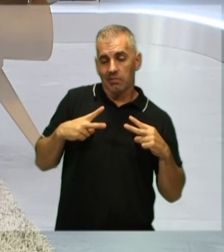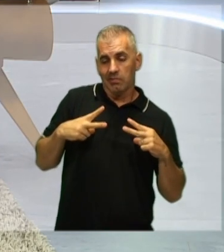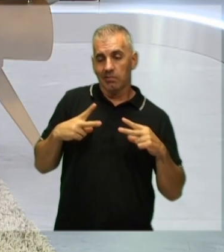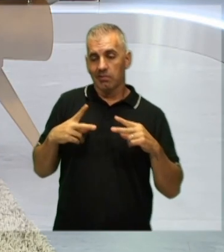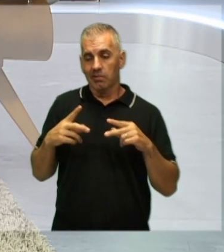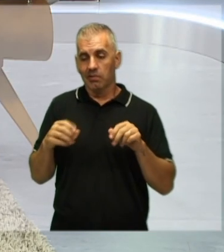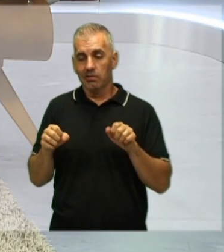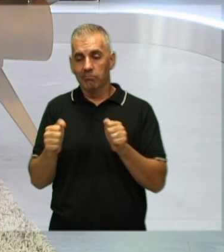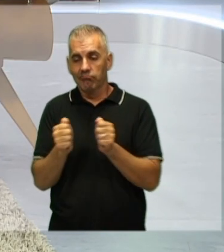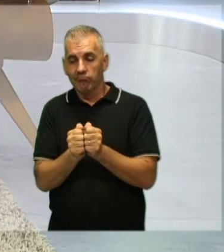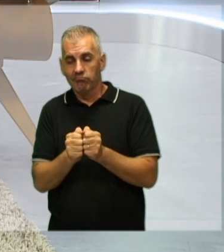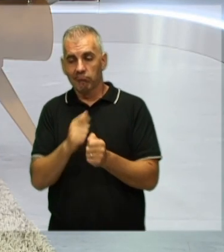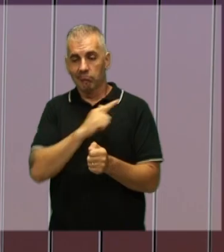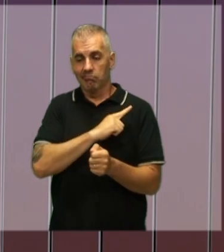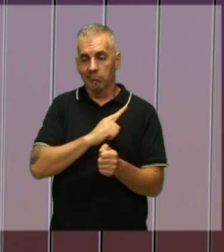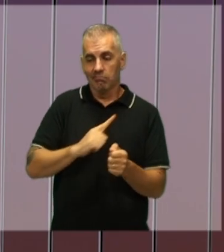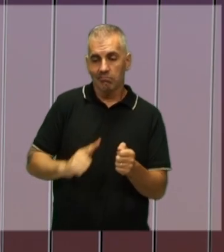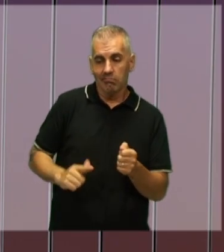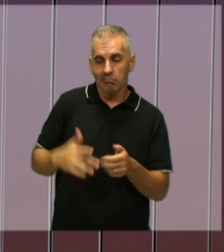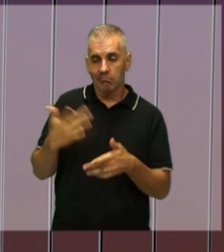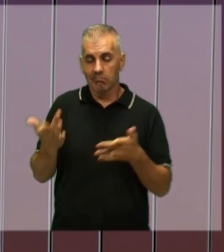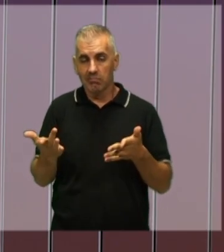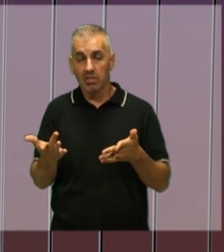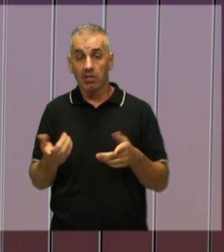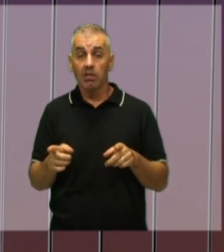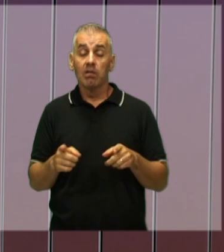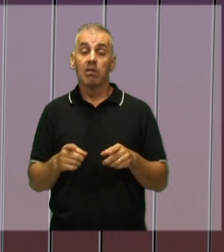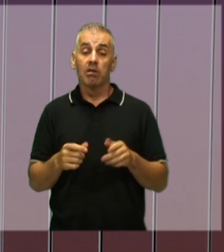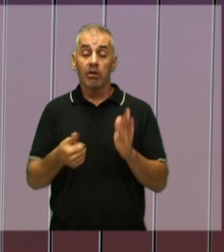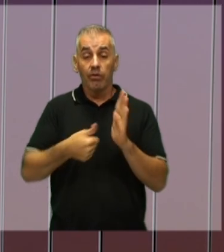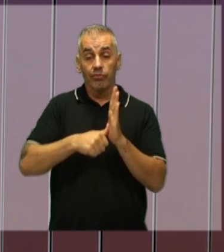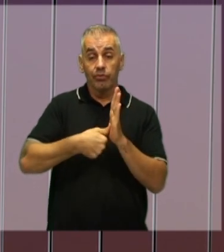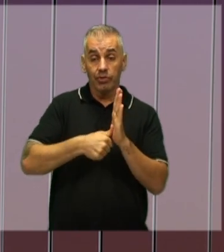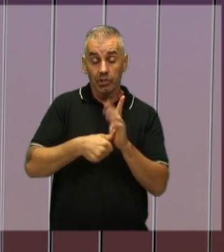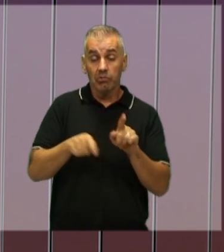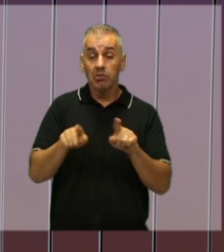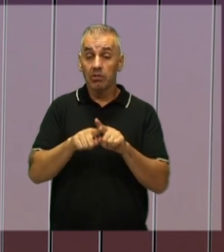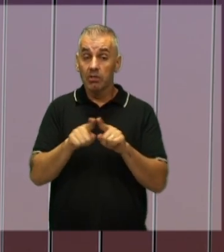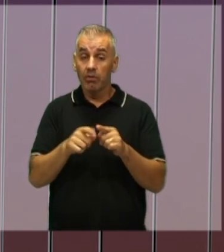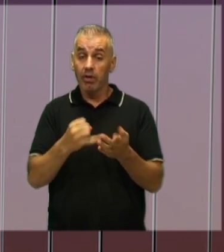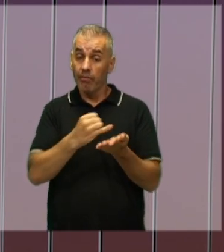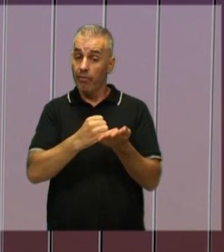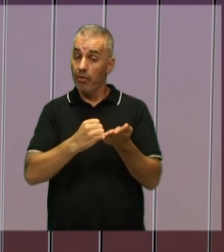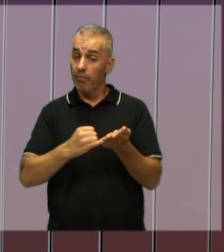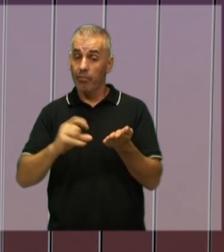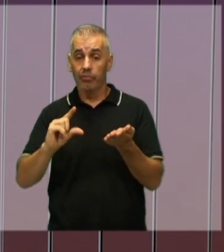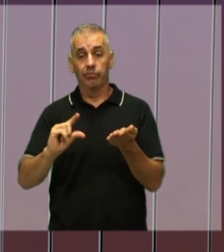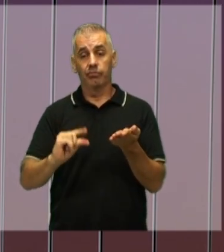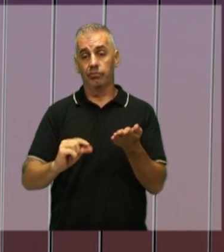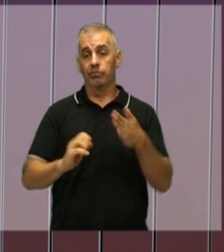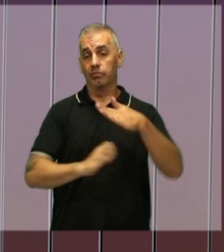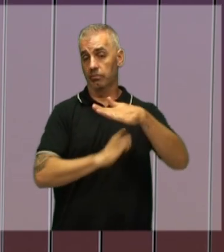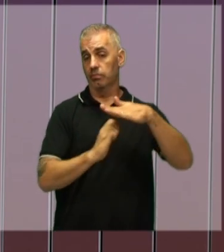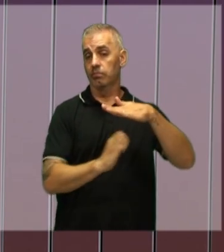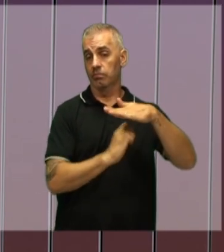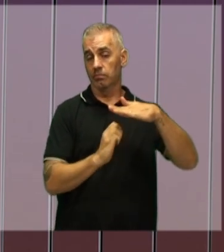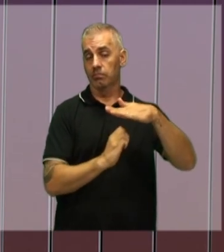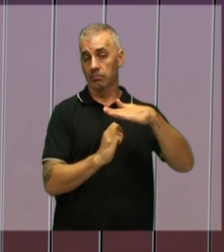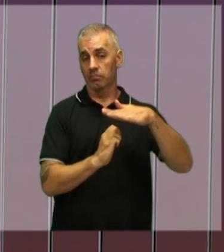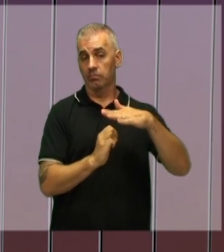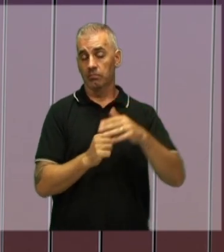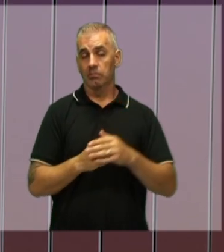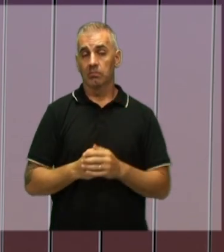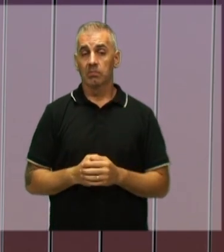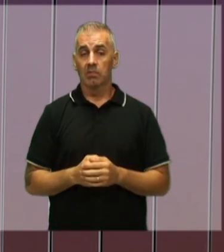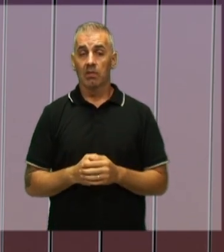selo. E também abatimento dos impostos. E também, na concorrência, vamos imaginar